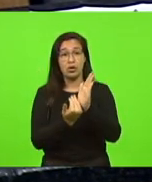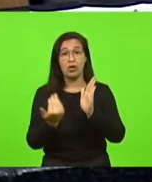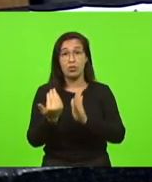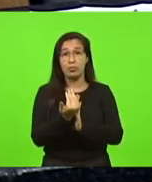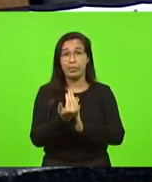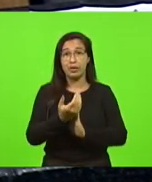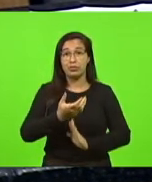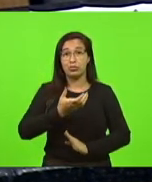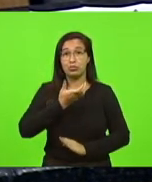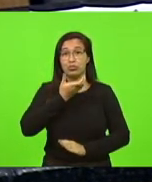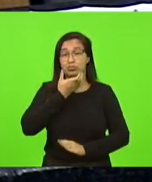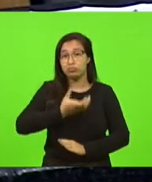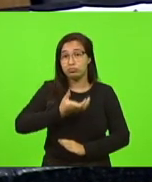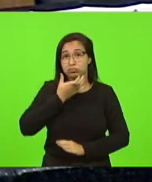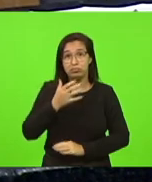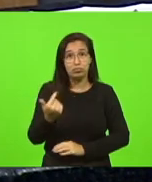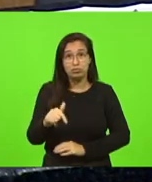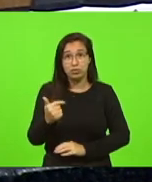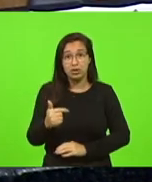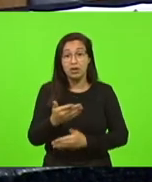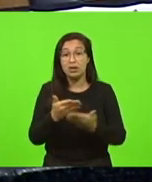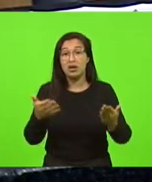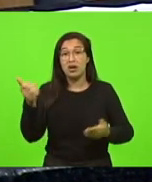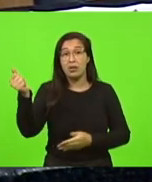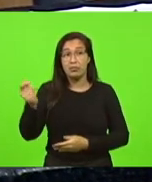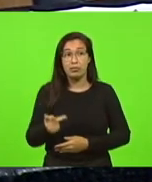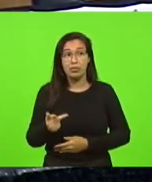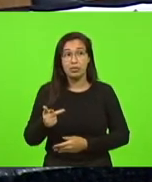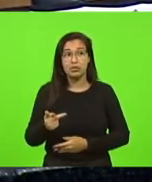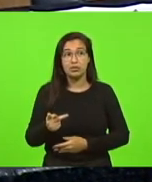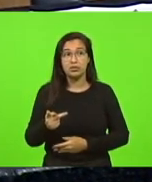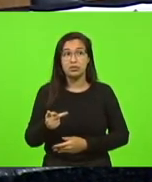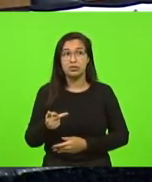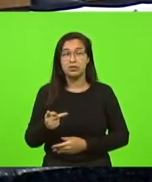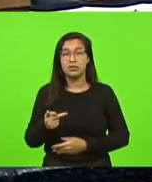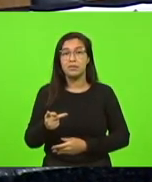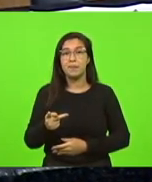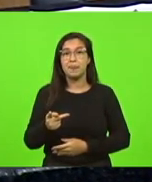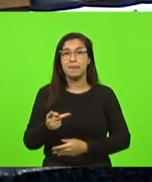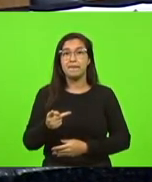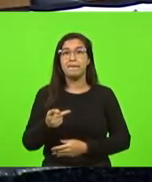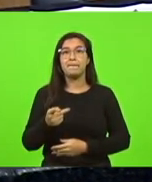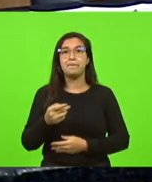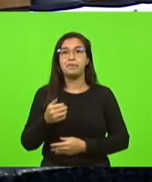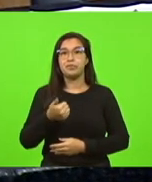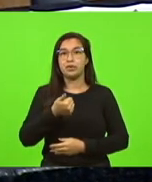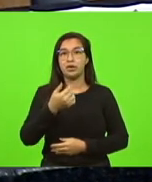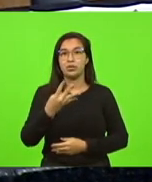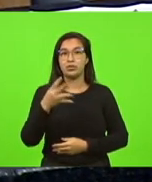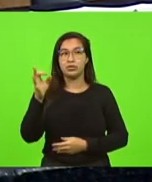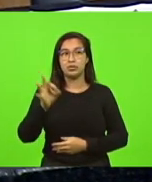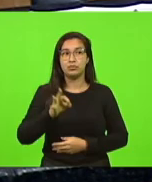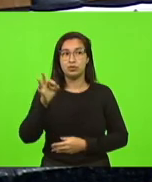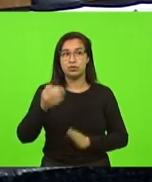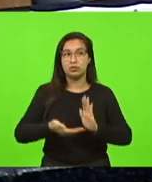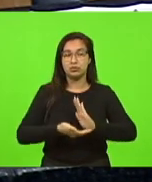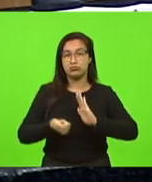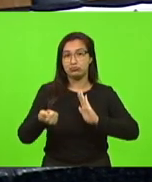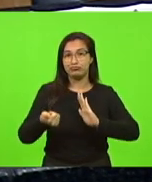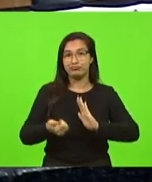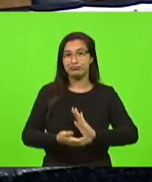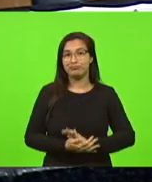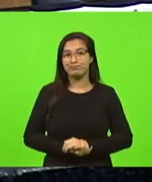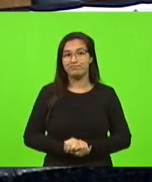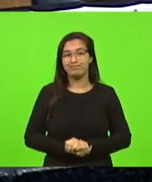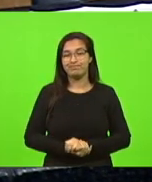inclusive, os aposentados receber a compensatória daquele 14% que foi tirado. Então, eu